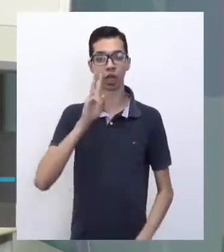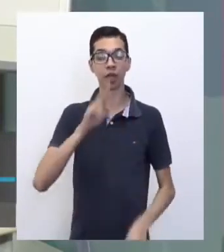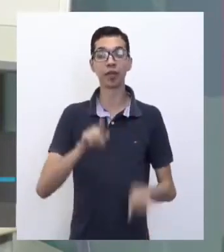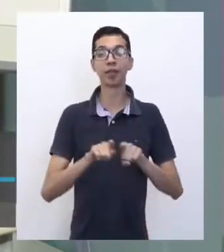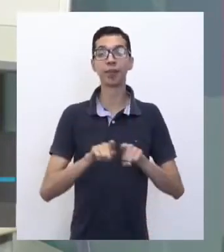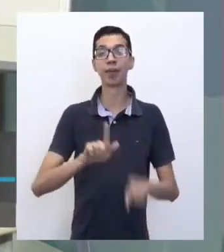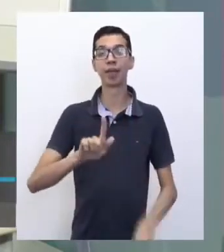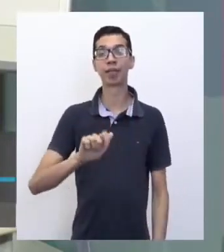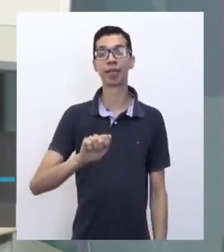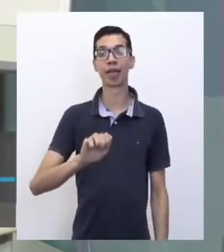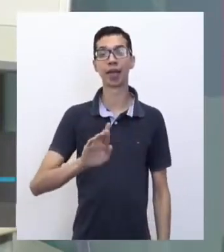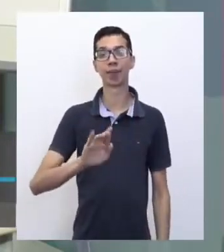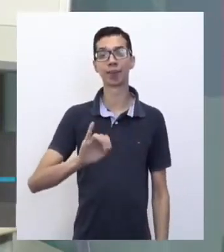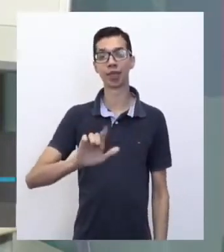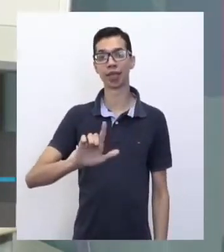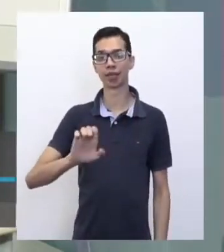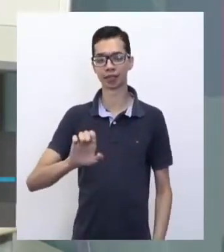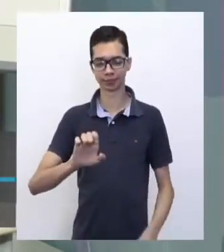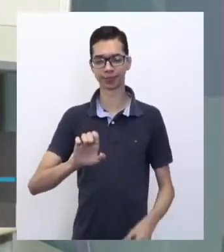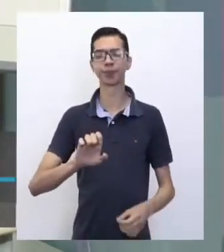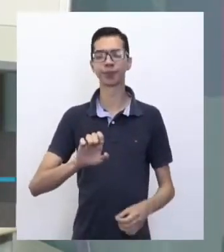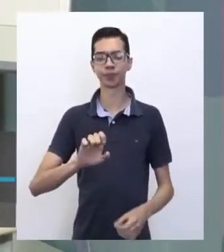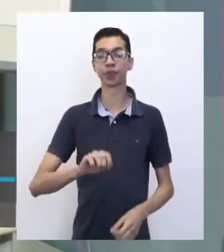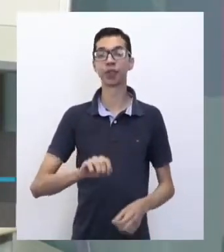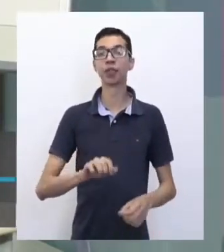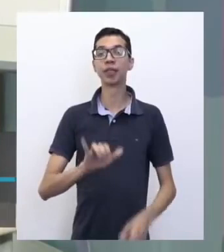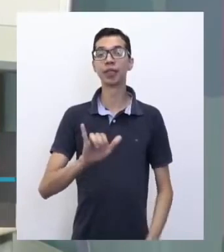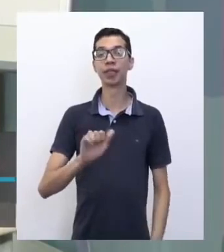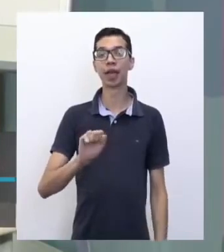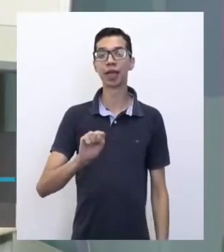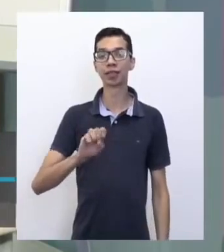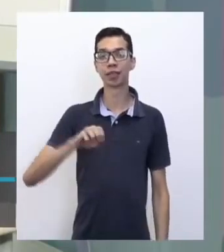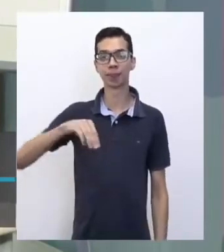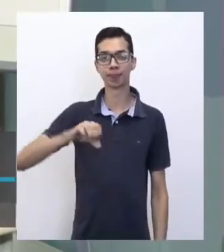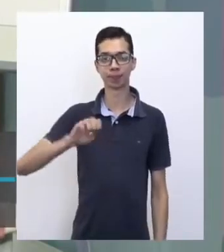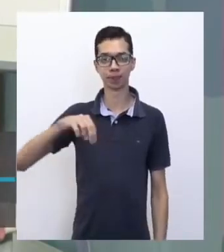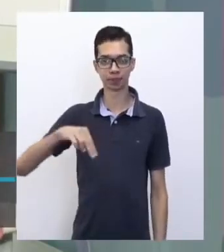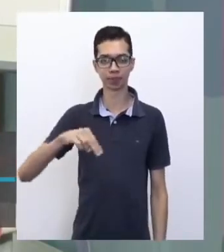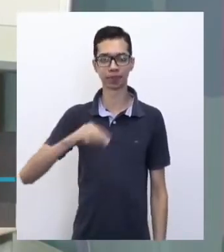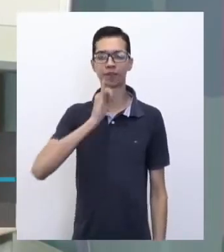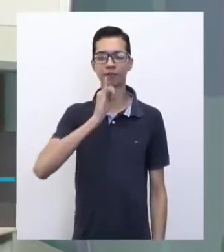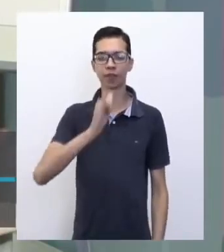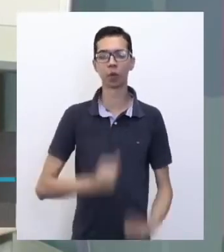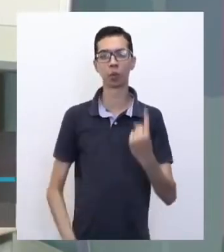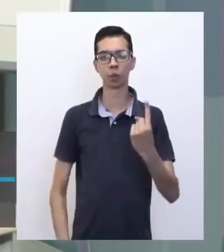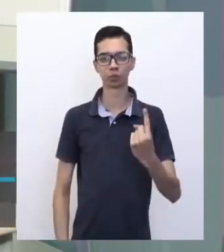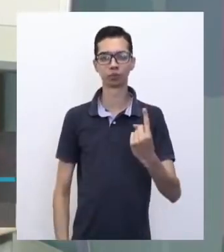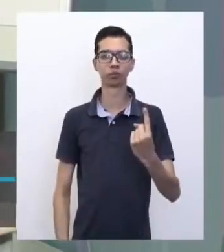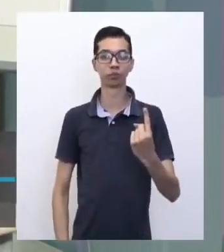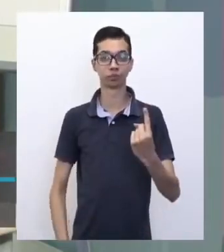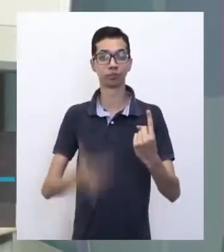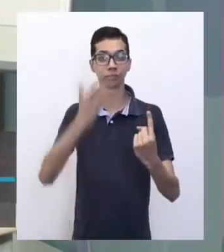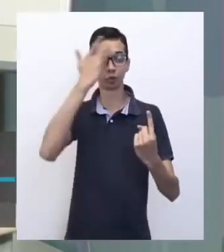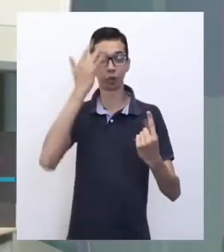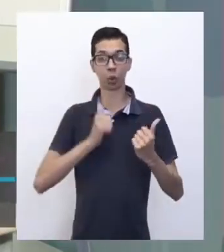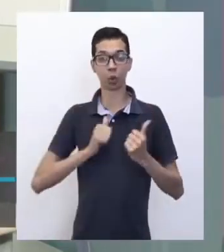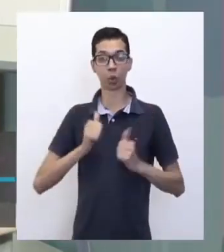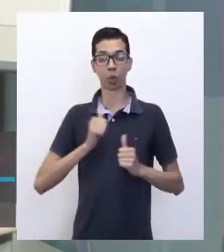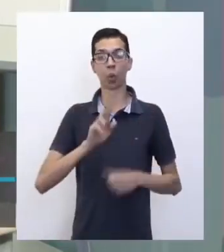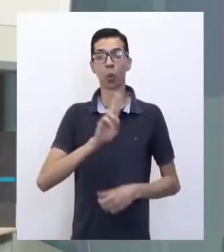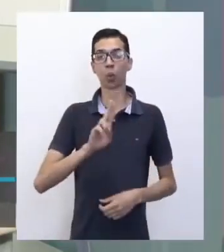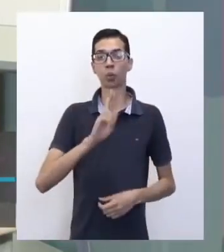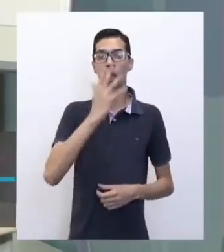também. Yasmin e Diego citaram a um. Atores utilizando-se de máscaras, né? Já tiveram contato com esse tipo